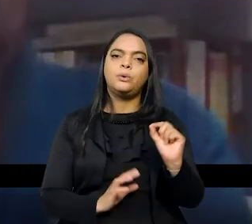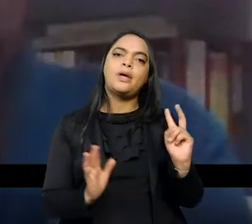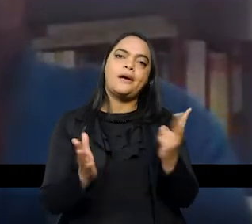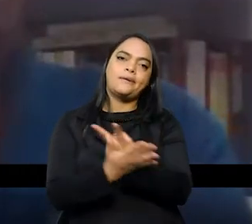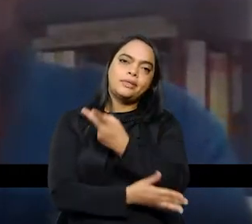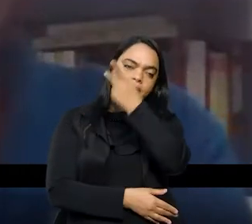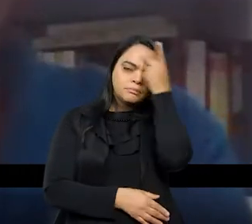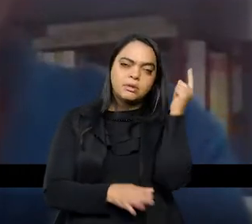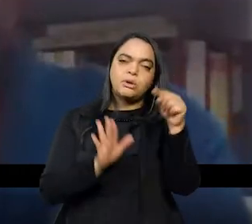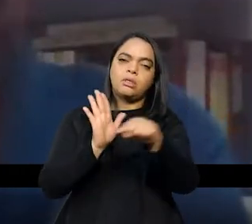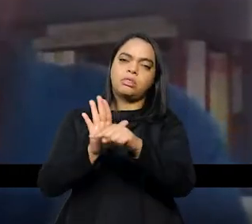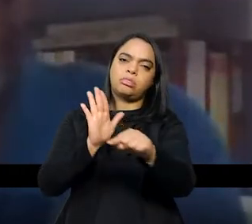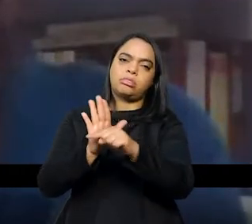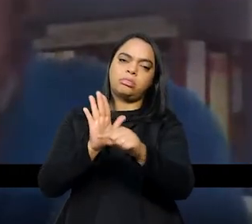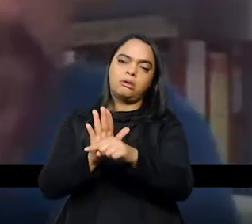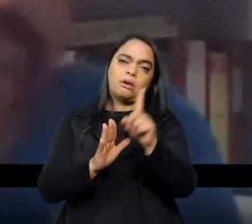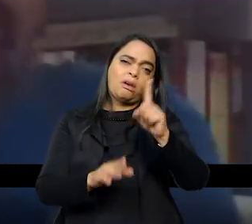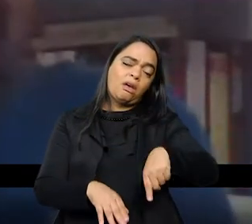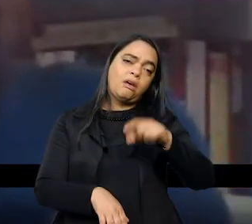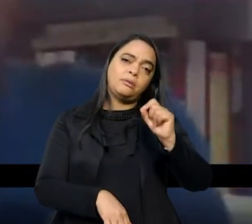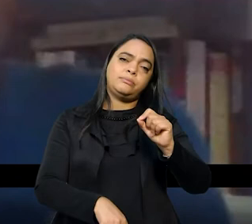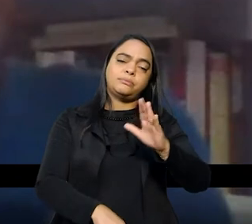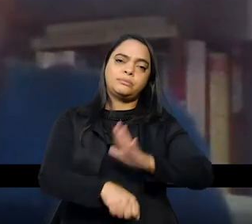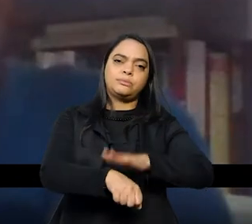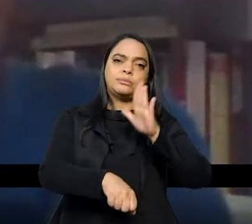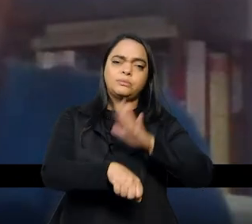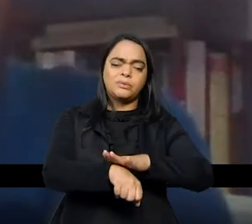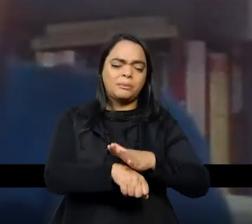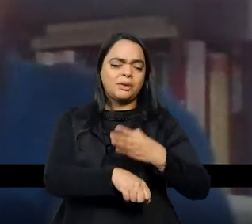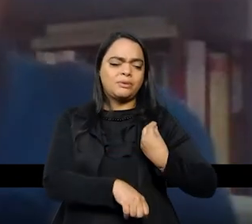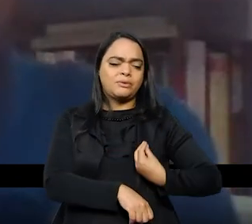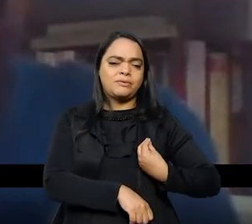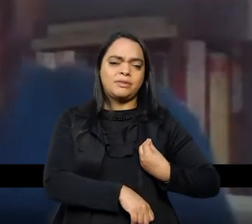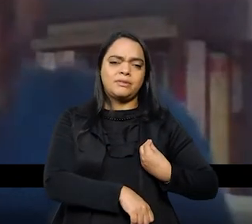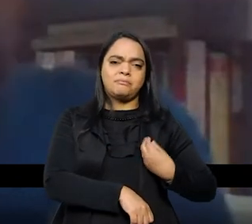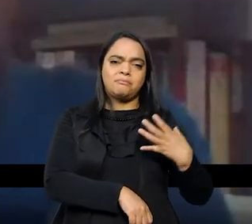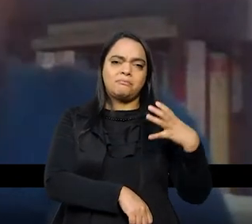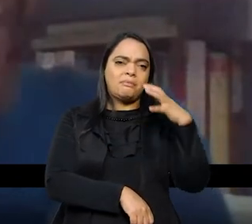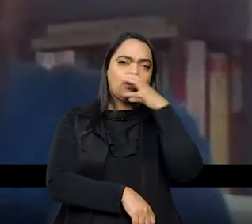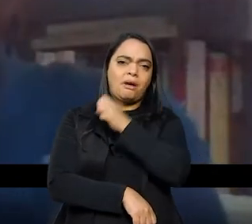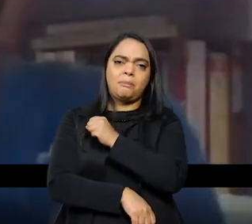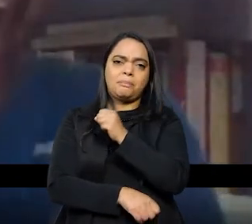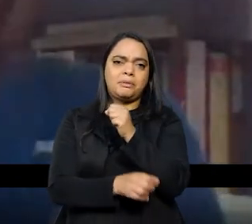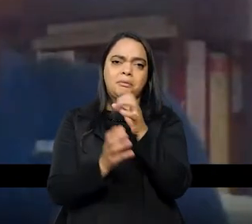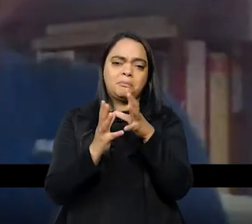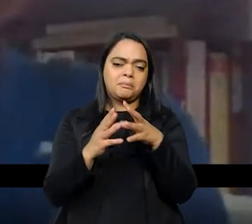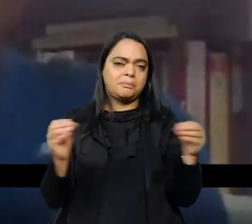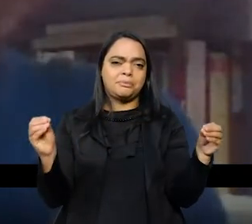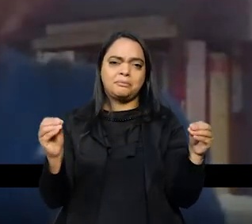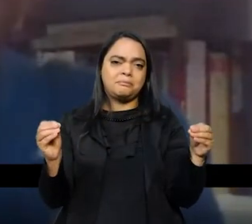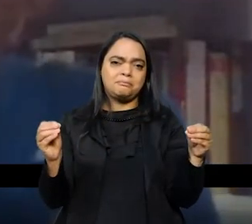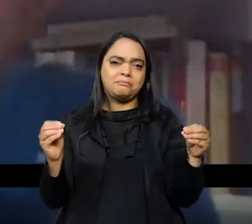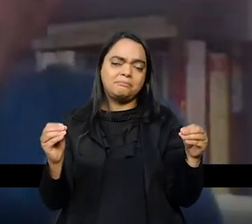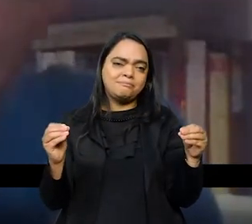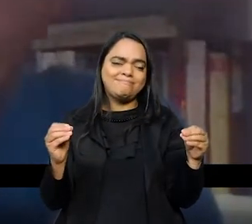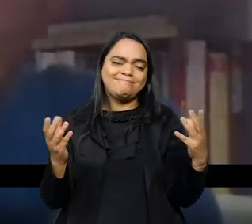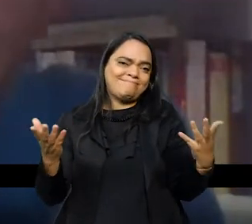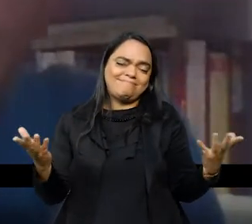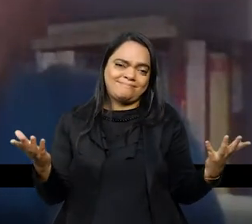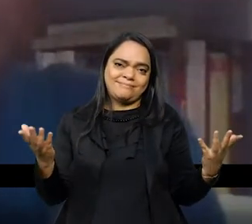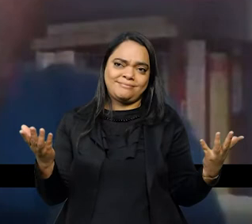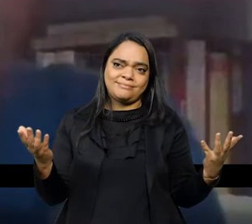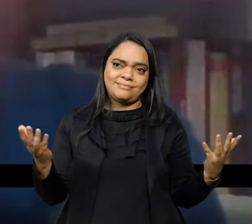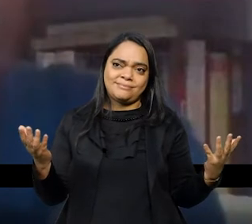coisa, é um momento de vida curta. Vai ser muito efêmero. Muita coisa está